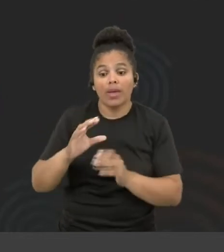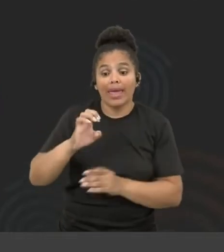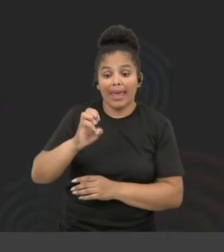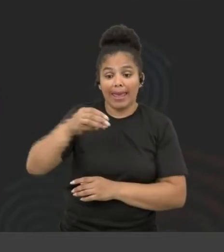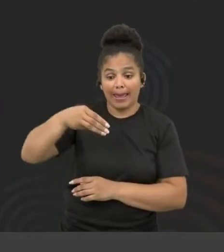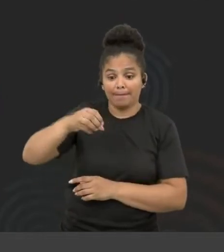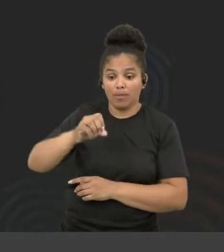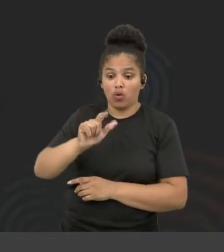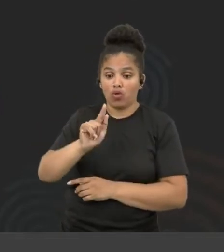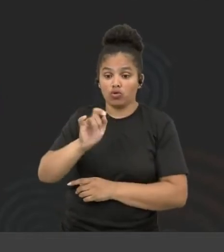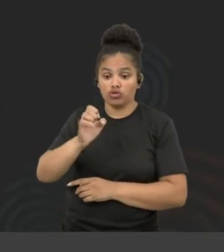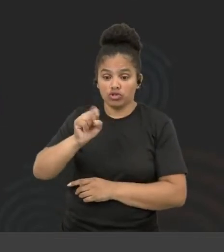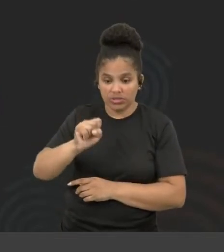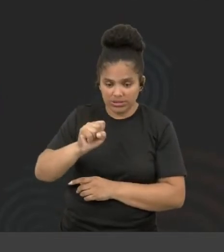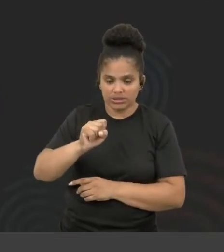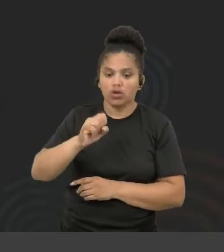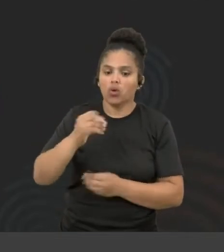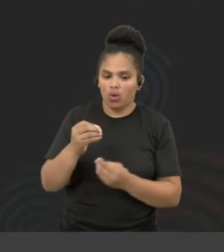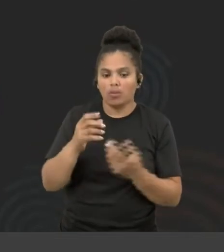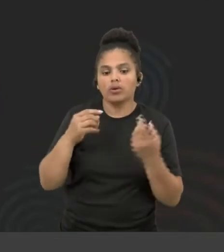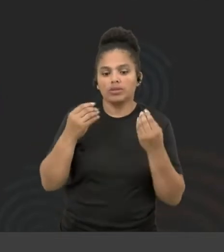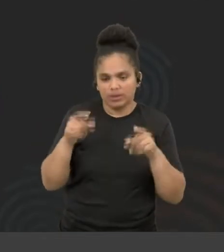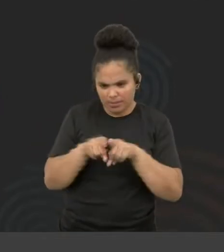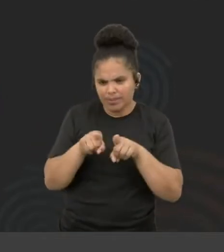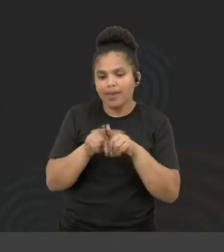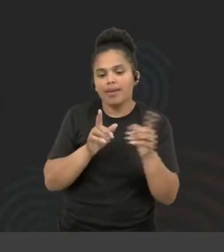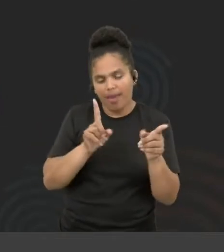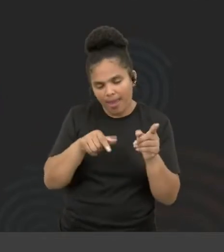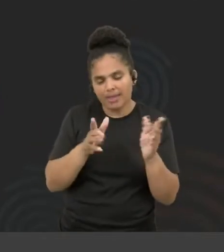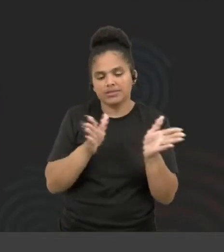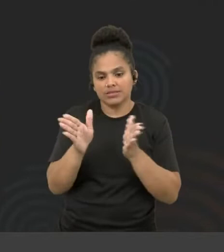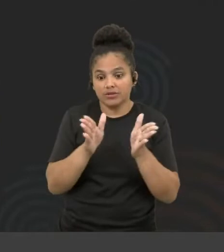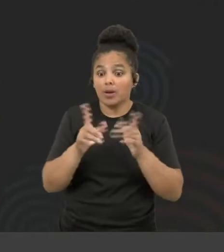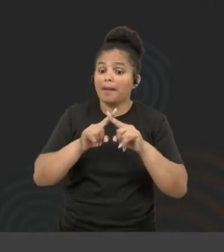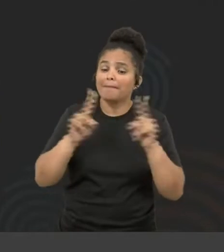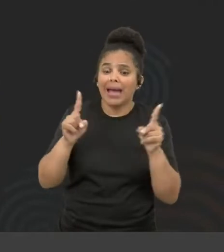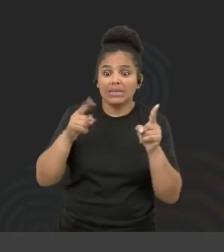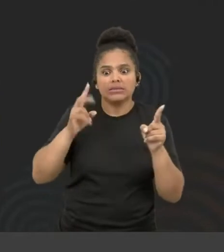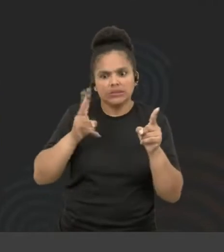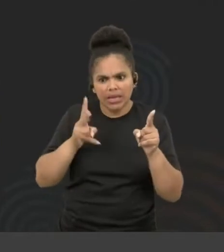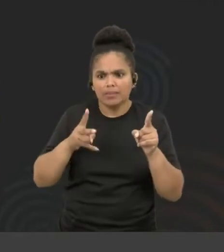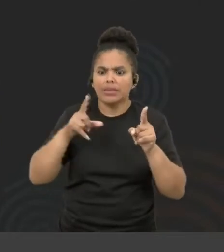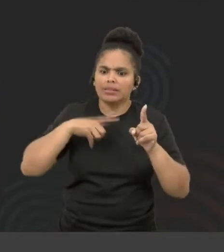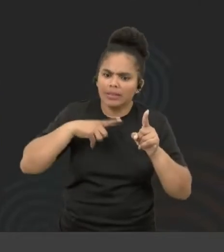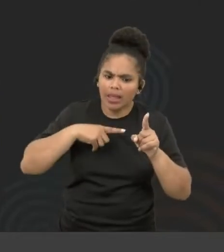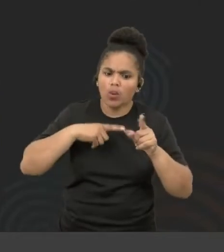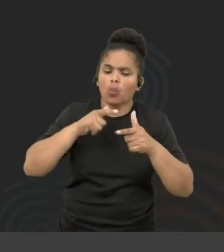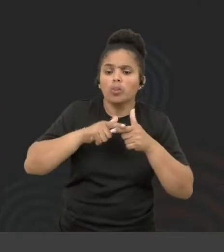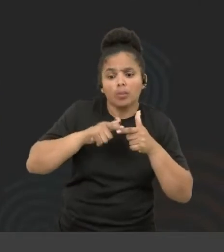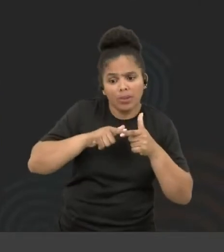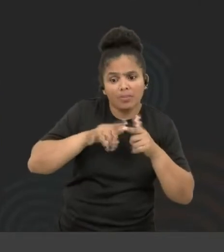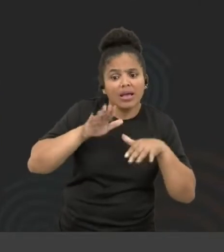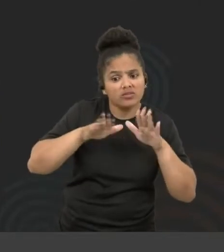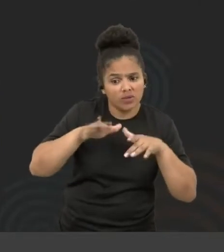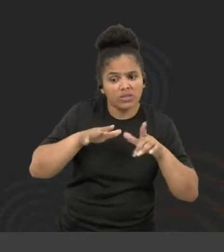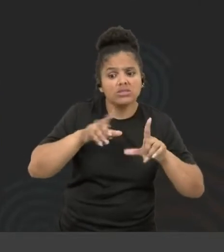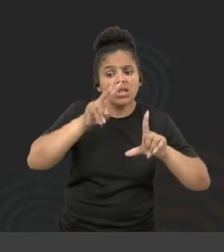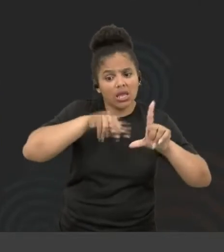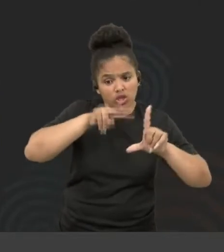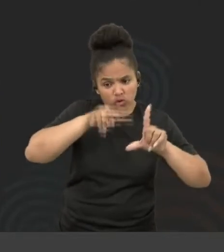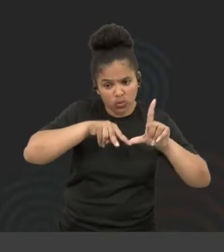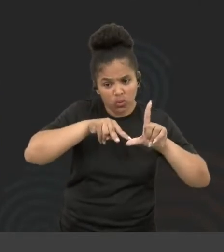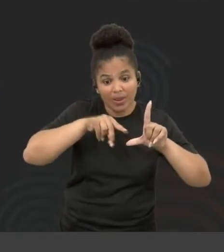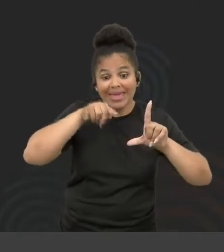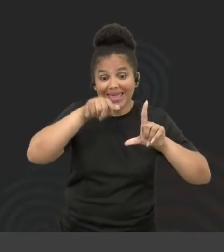são acessíveis, mas também a gente não pode abusar, porque toda vez que você entrar nesse emoji, um leitor de tela ele pode ler essa informação. Nesse